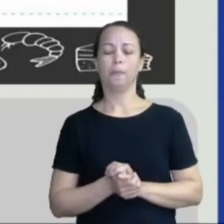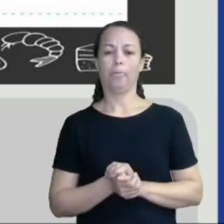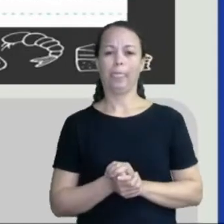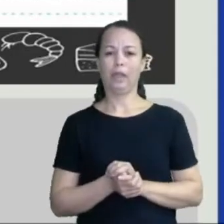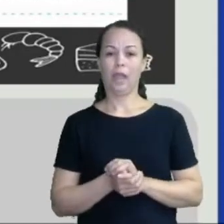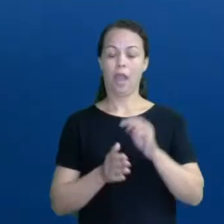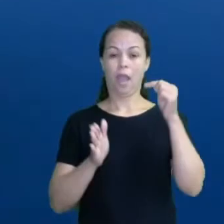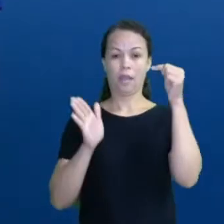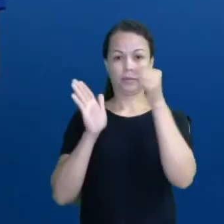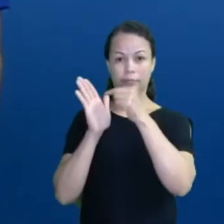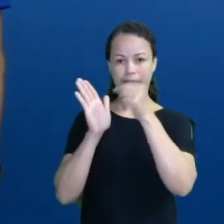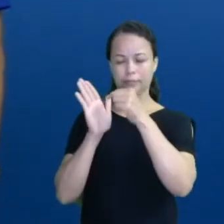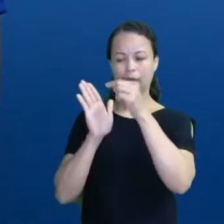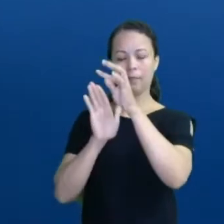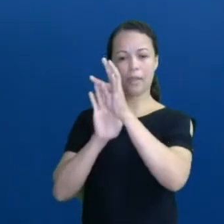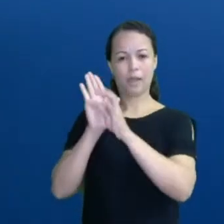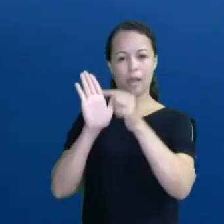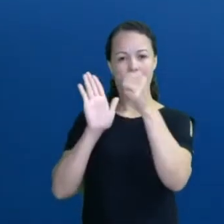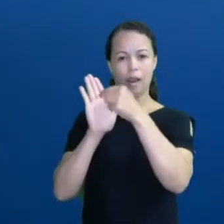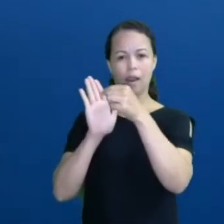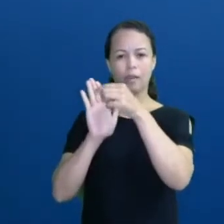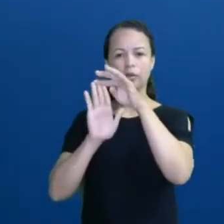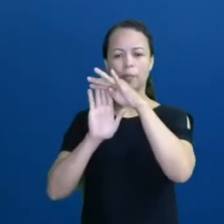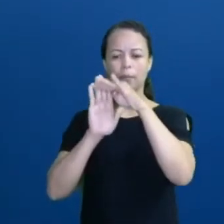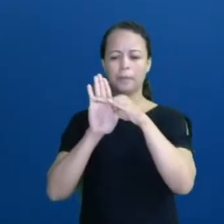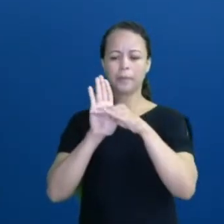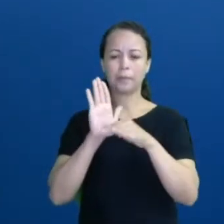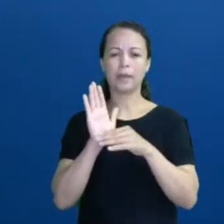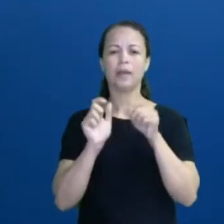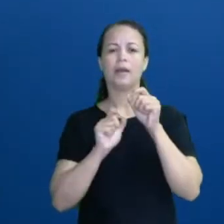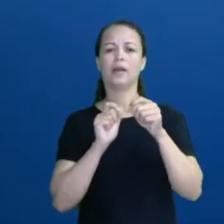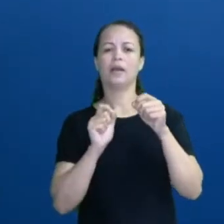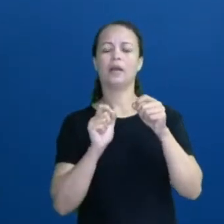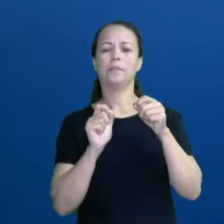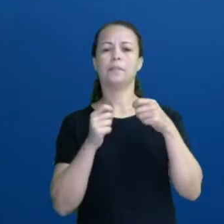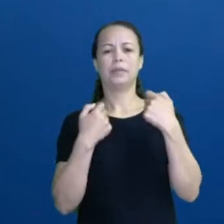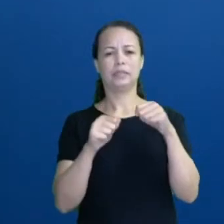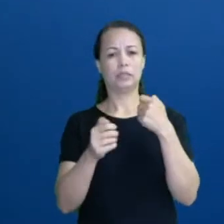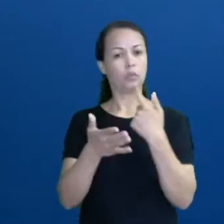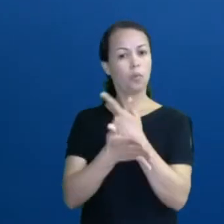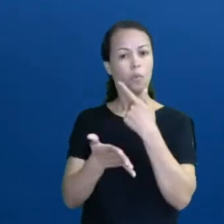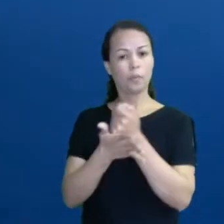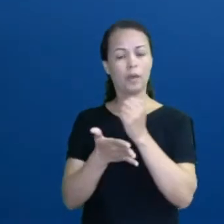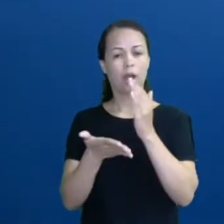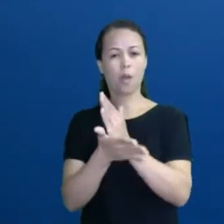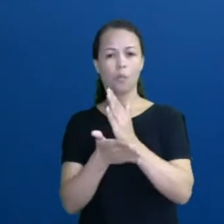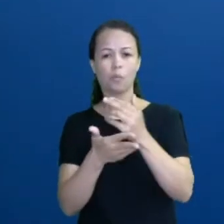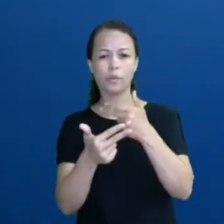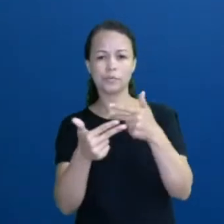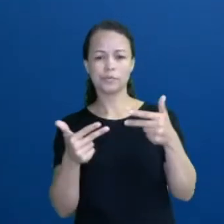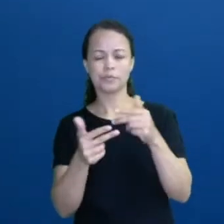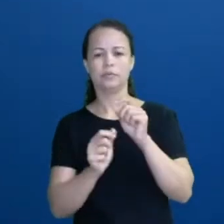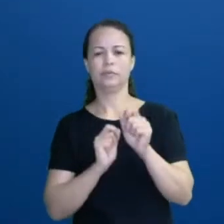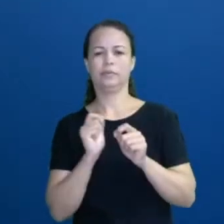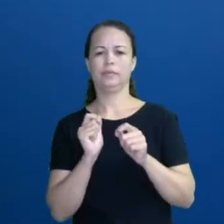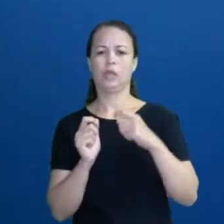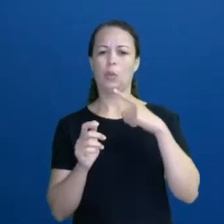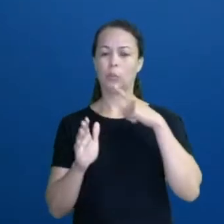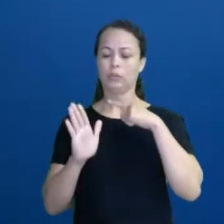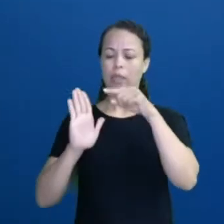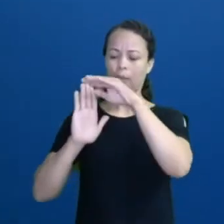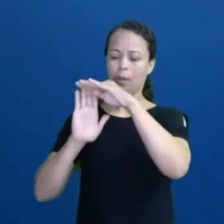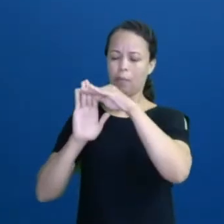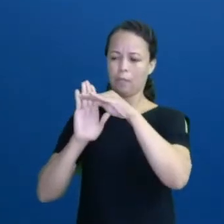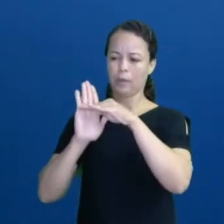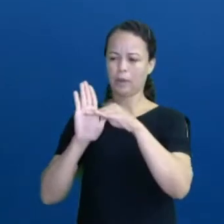minha lista eu tenho alguns itens que eu preciso comprar. Só que eu coloquei aqui esses itens